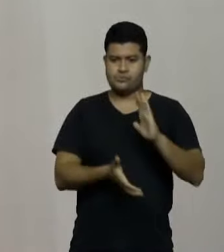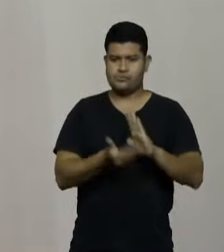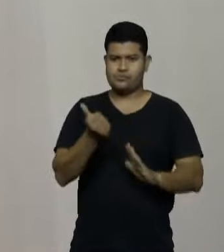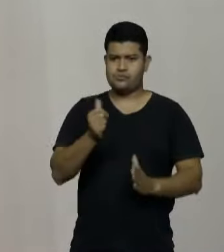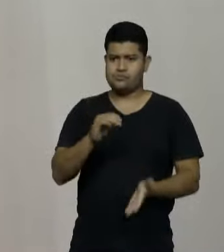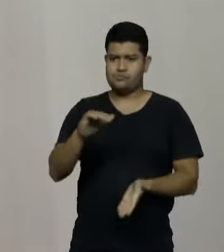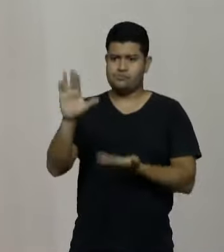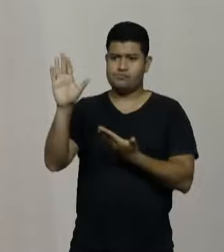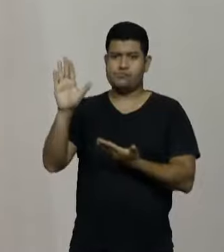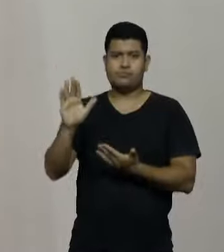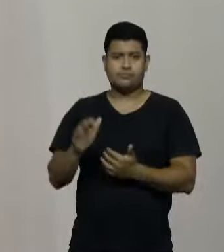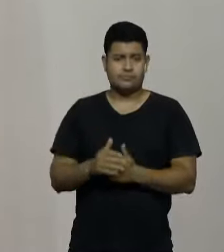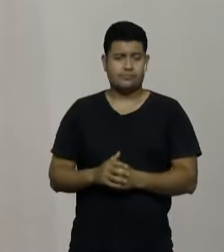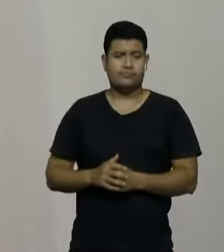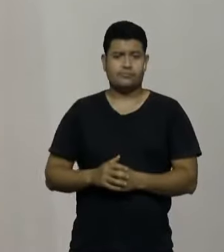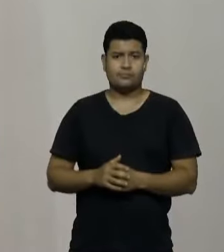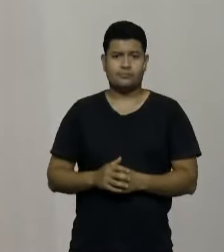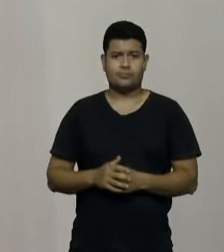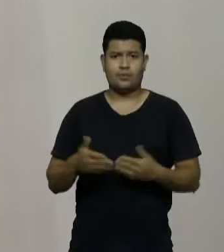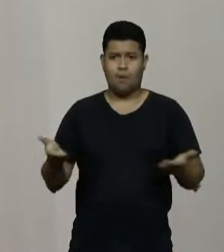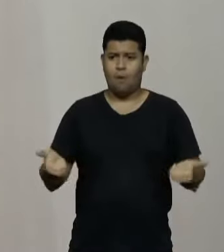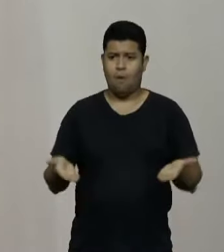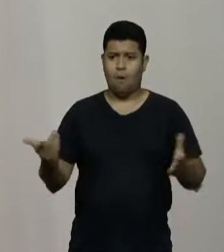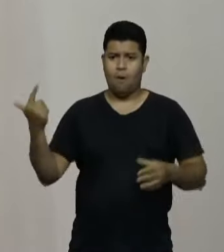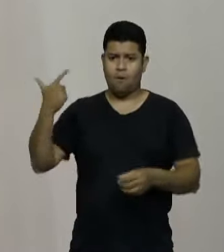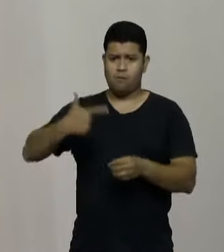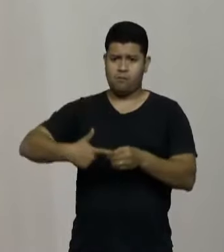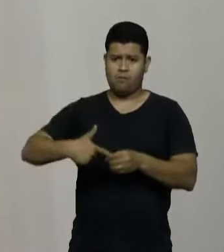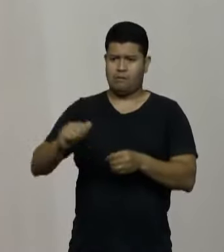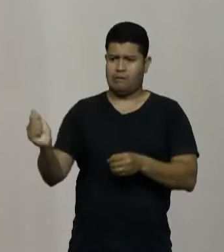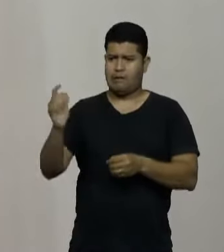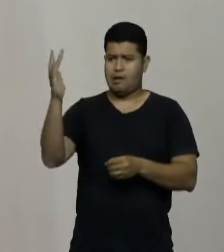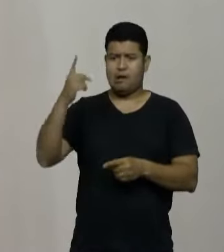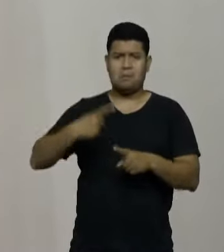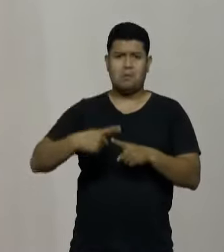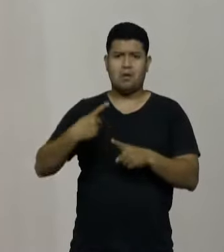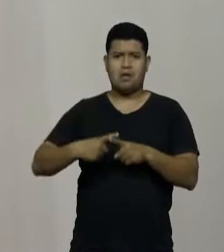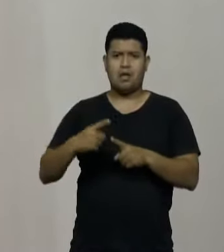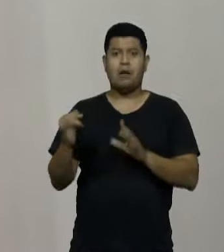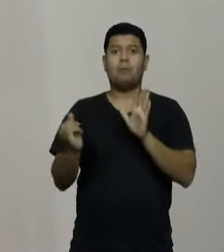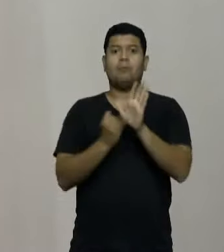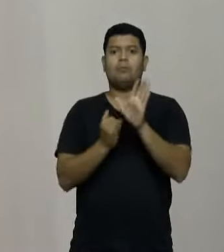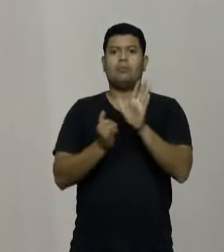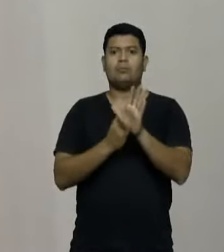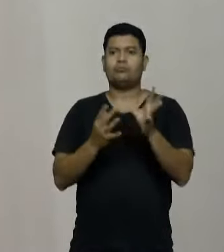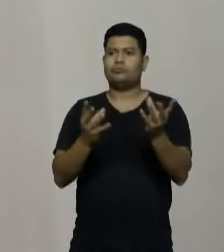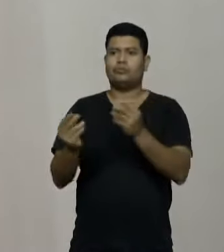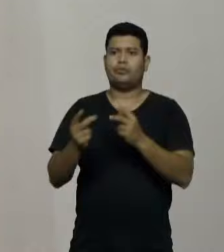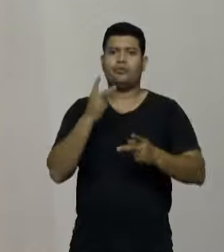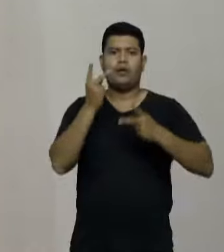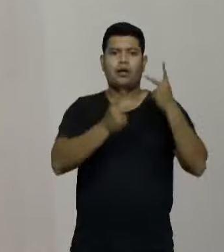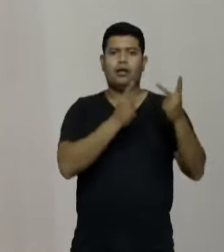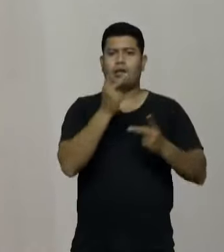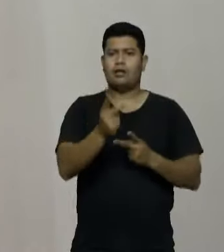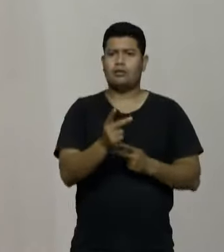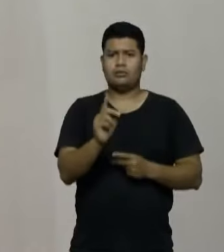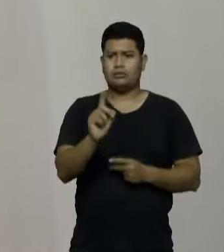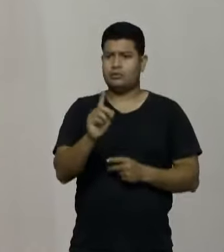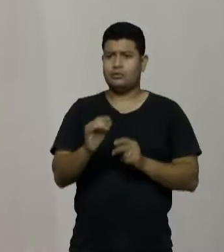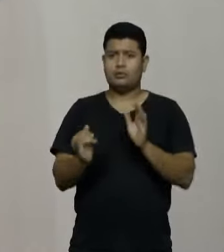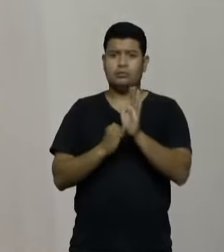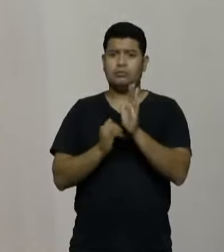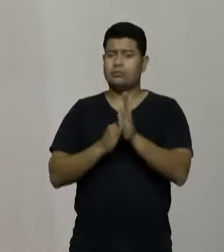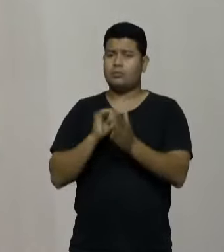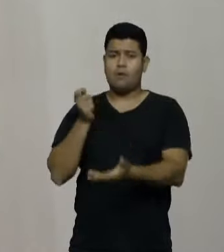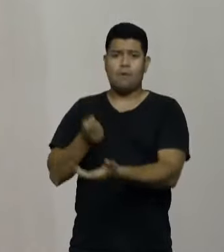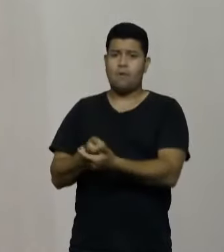O combustível não está caro por causa do imposto, como foi colocado aqui várias vezes. O imposto que é cobrado hoje sempre